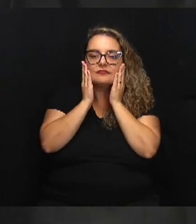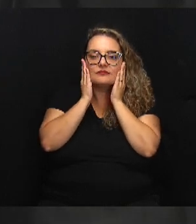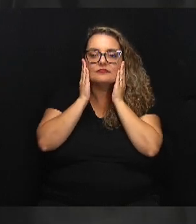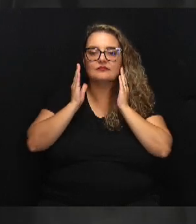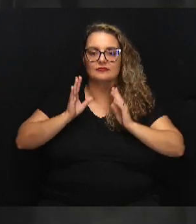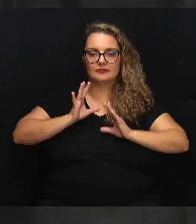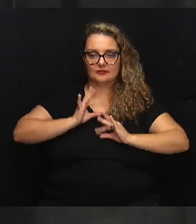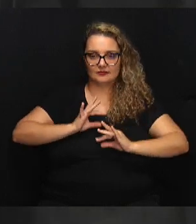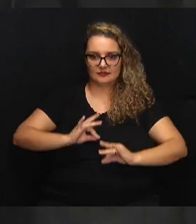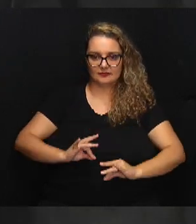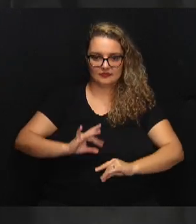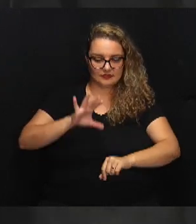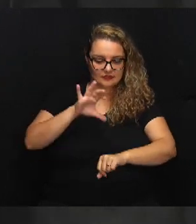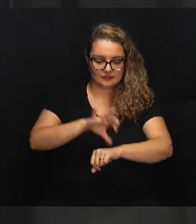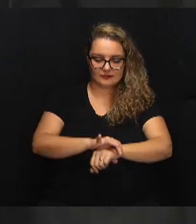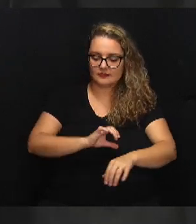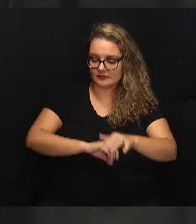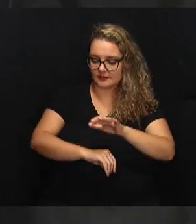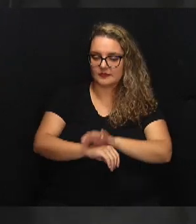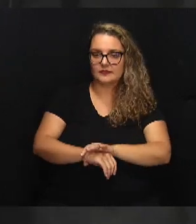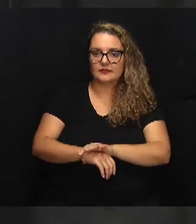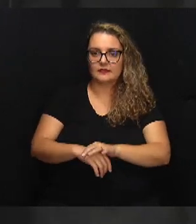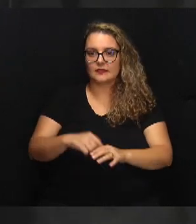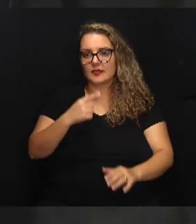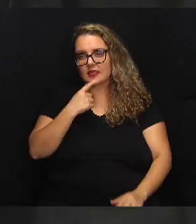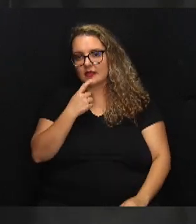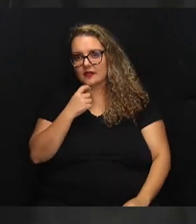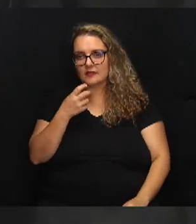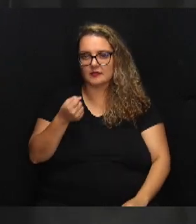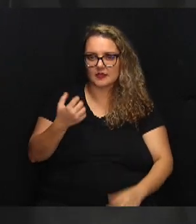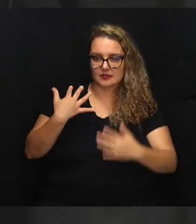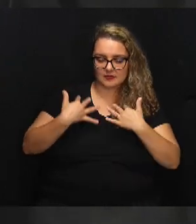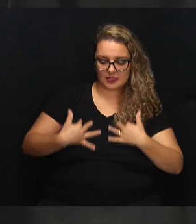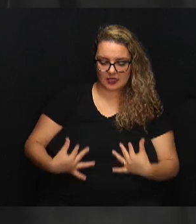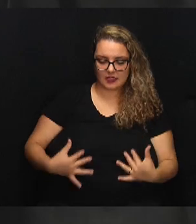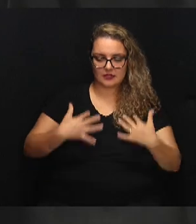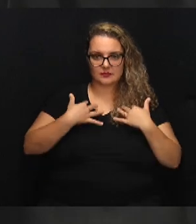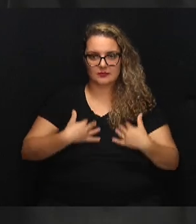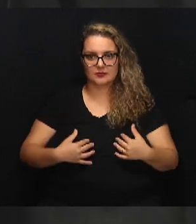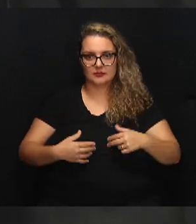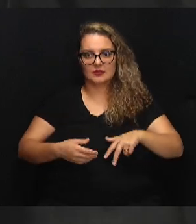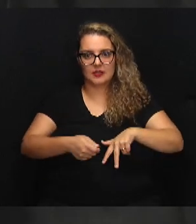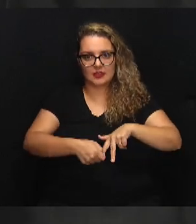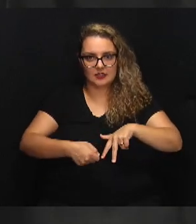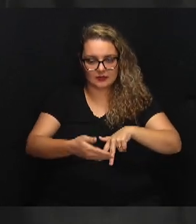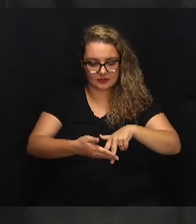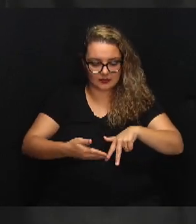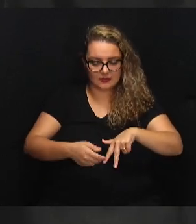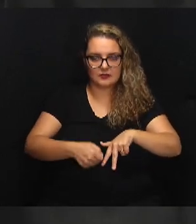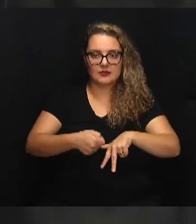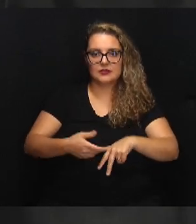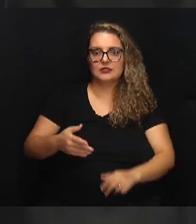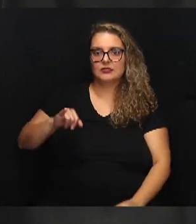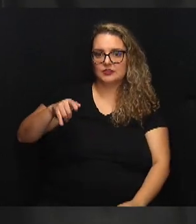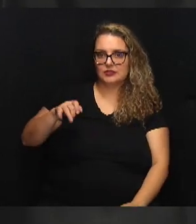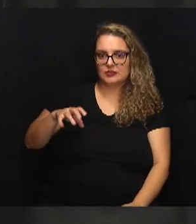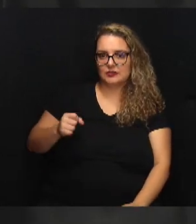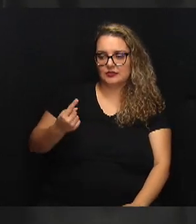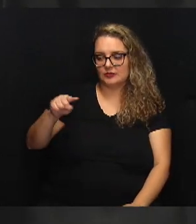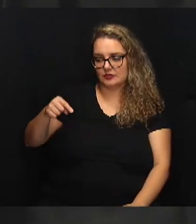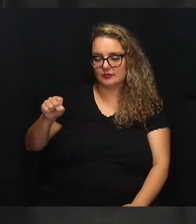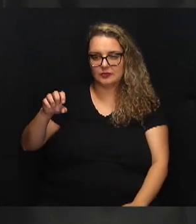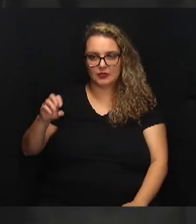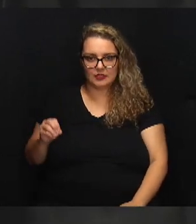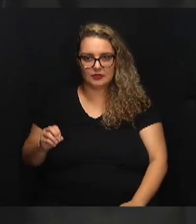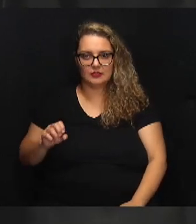uma camisa vermelha e branca, listrada, calça jeans, tenho 1,80 m, mais ou menos 80